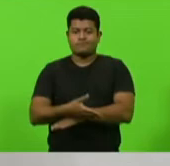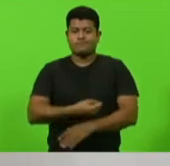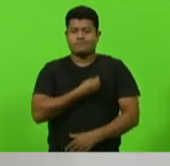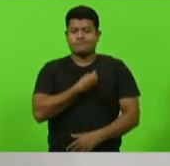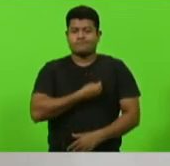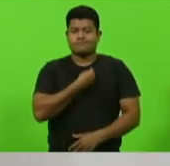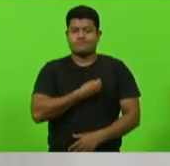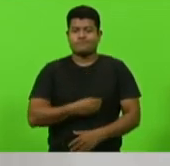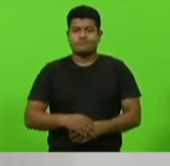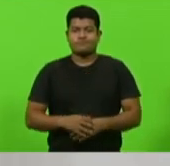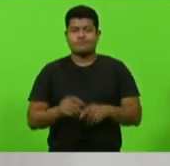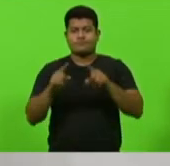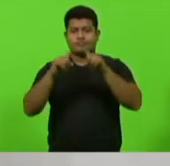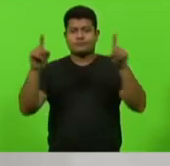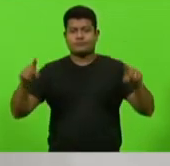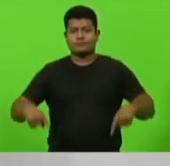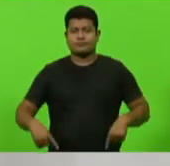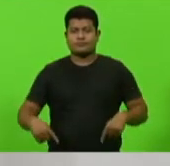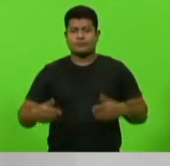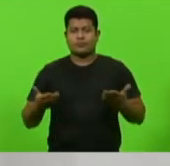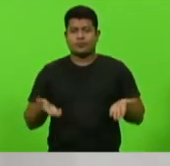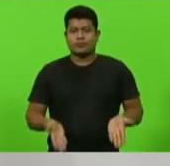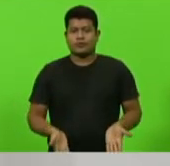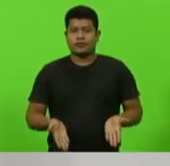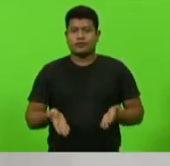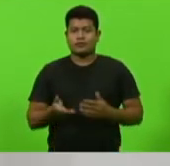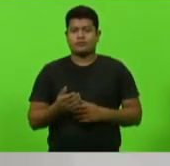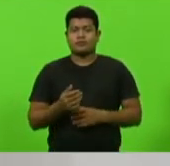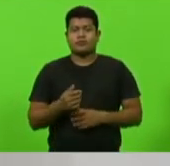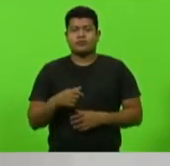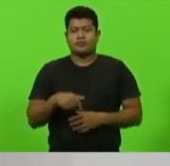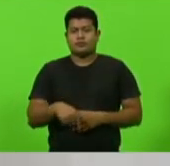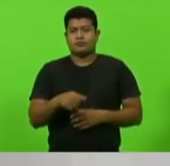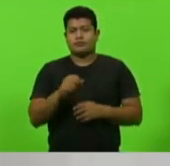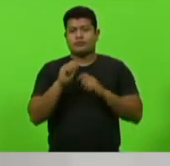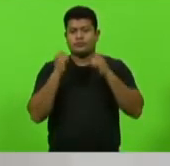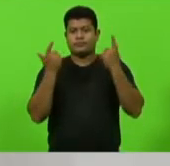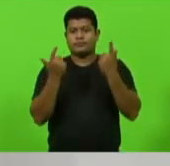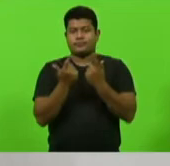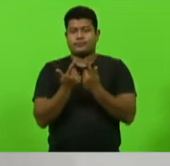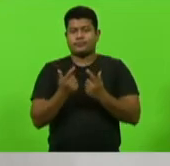desta casa, também que nos acompanha pelas redes sociais.